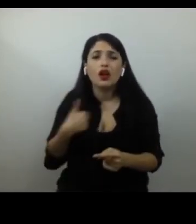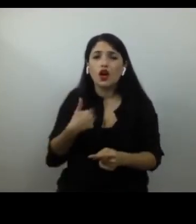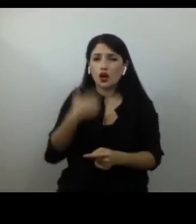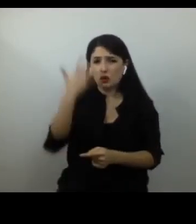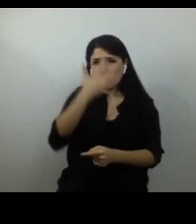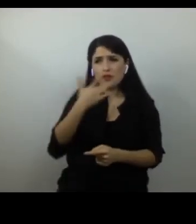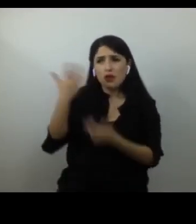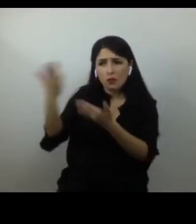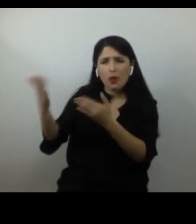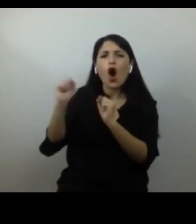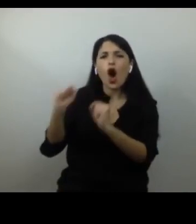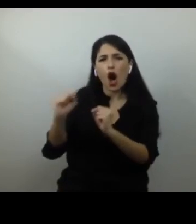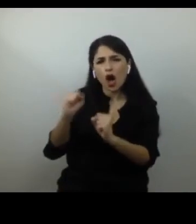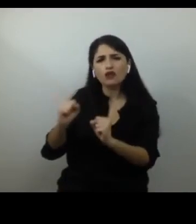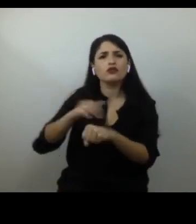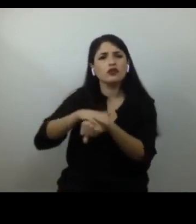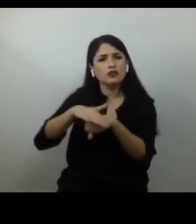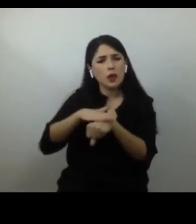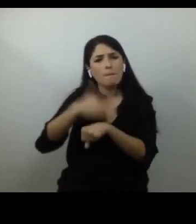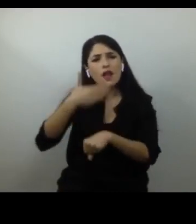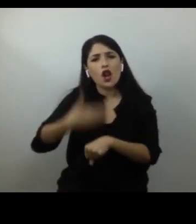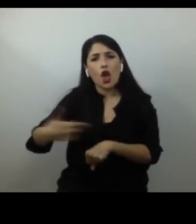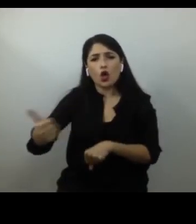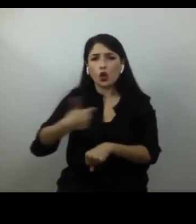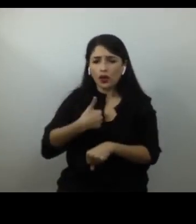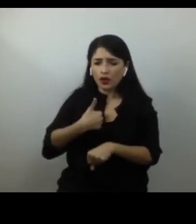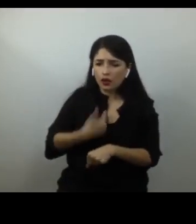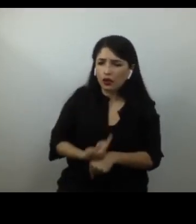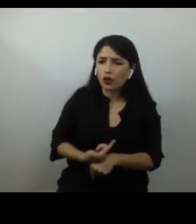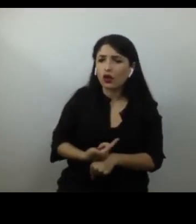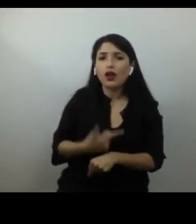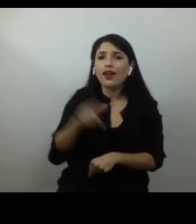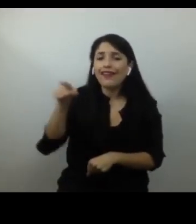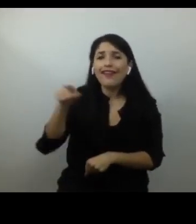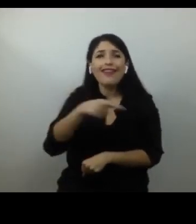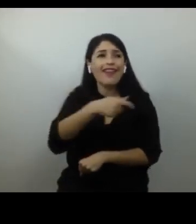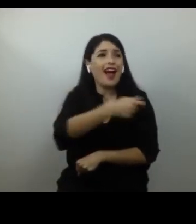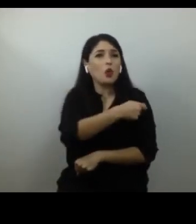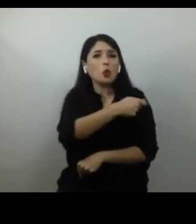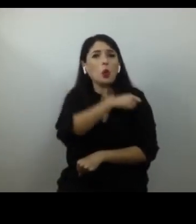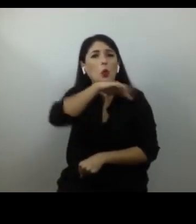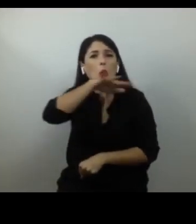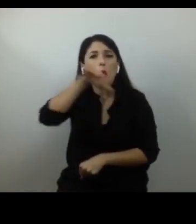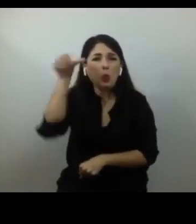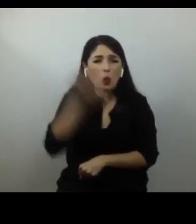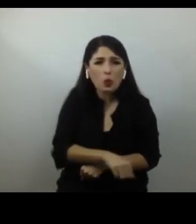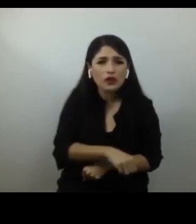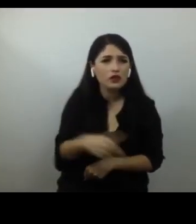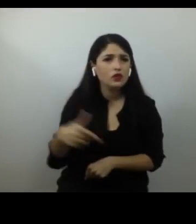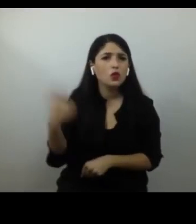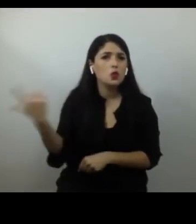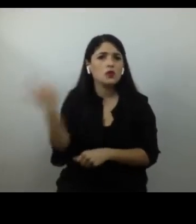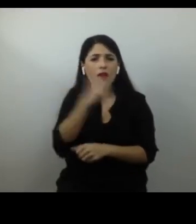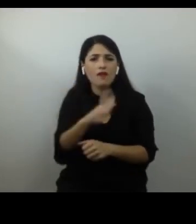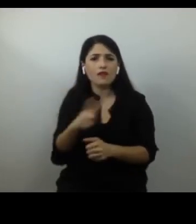professor, do mau aluno que chega ao poder com um projeto de agressivo projeto de ruptura e